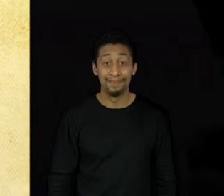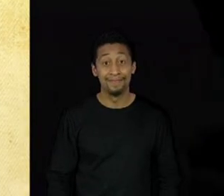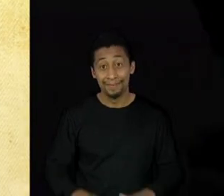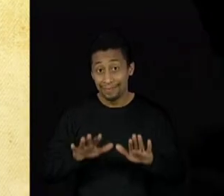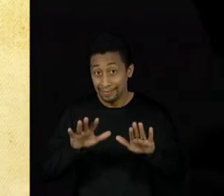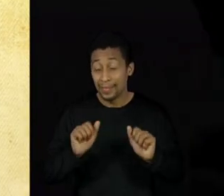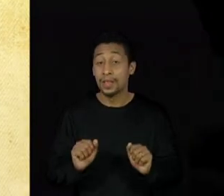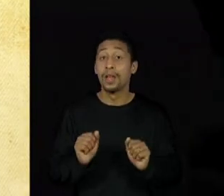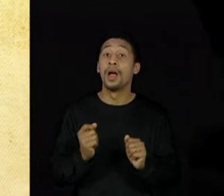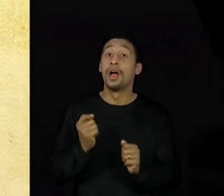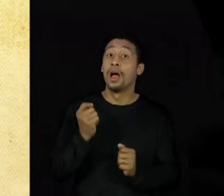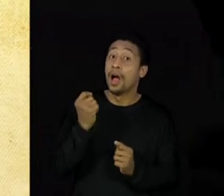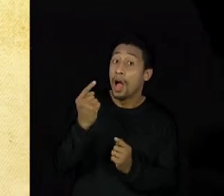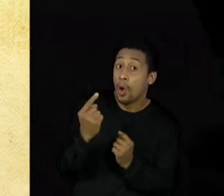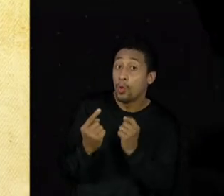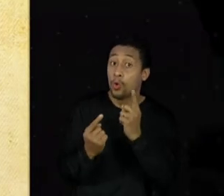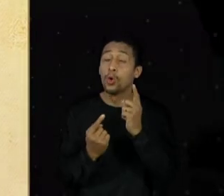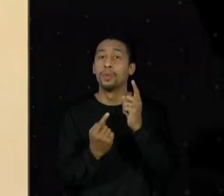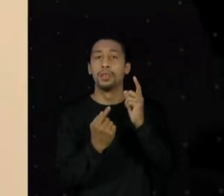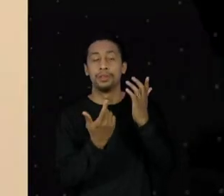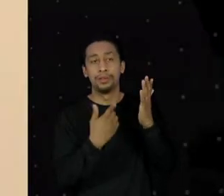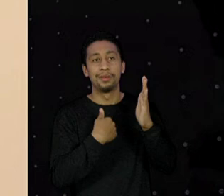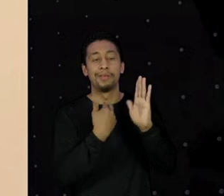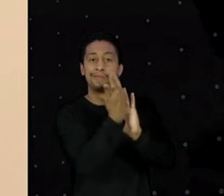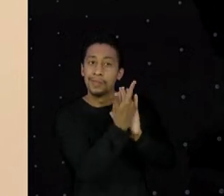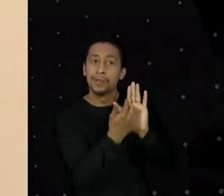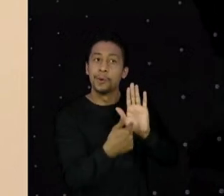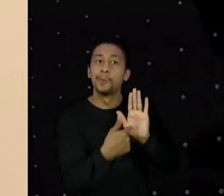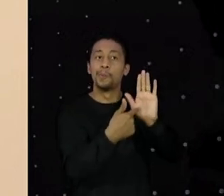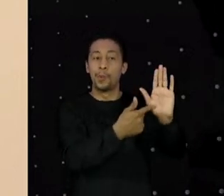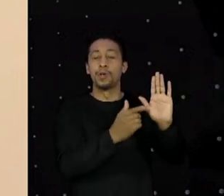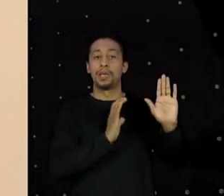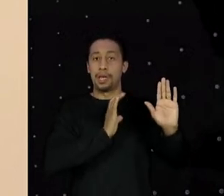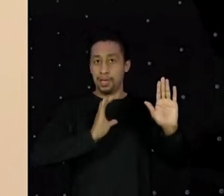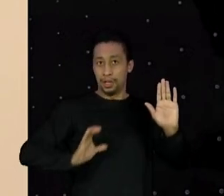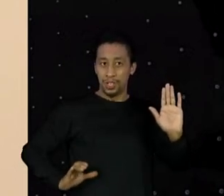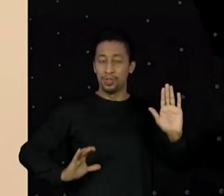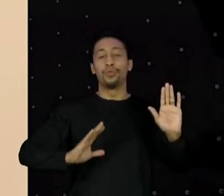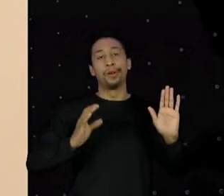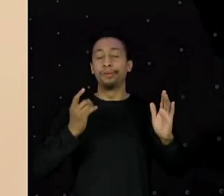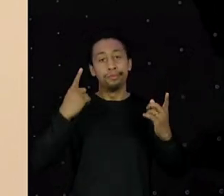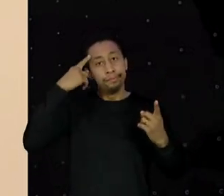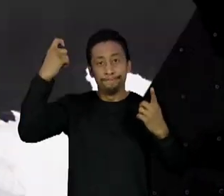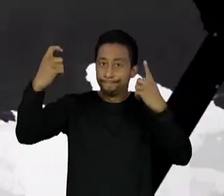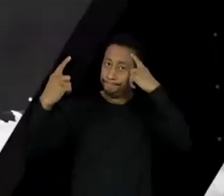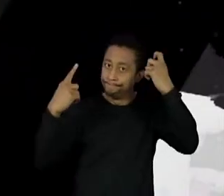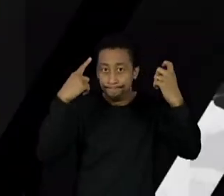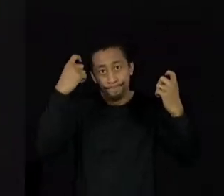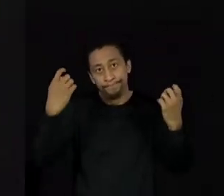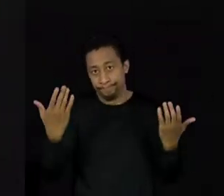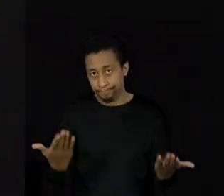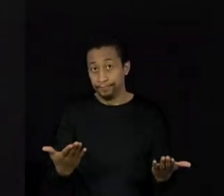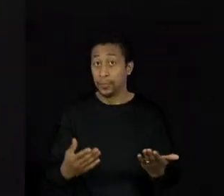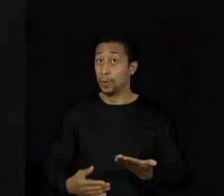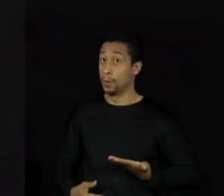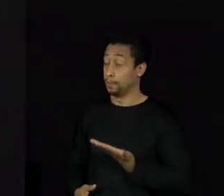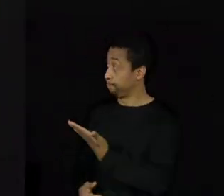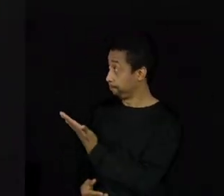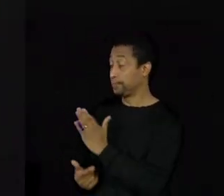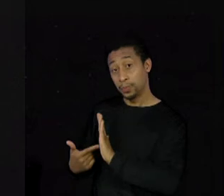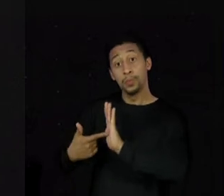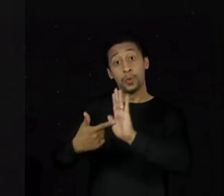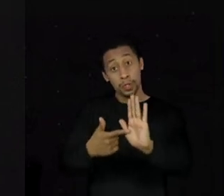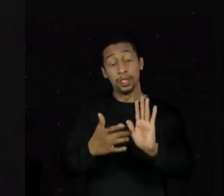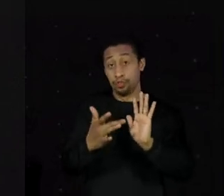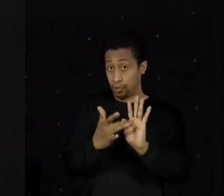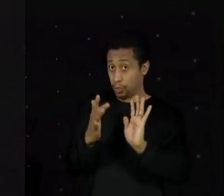Algumas reconstituições faciais de Cristo foram intentadas já, né? foram feitas. Essa imagem de Jesus, ela,